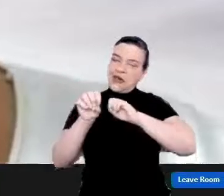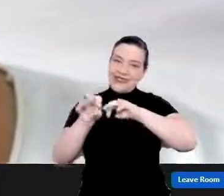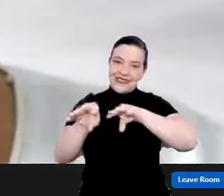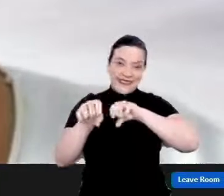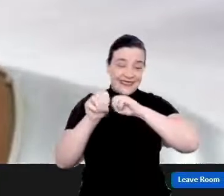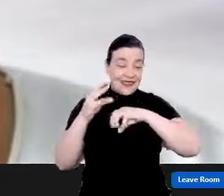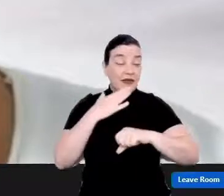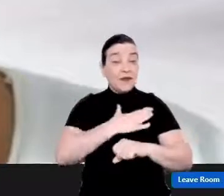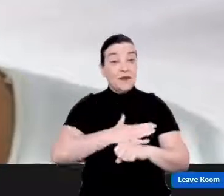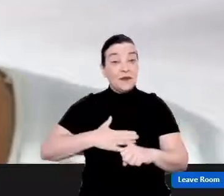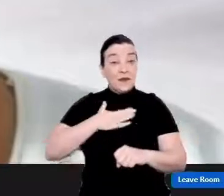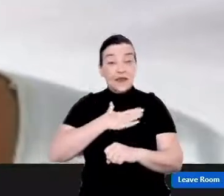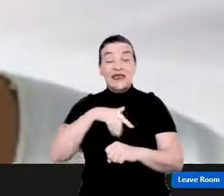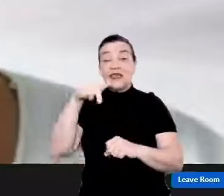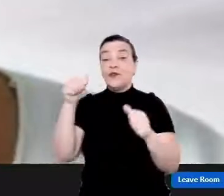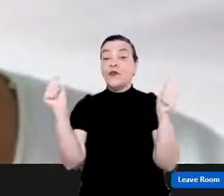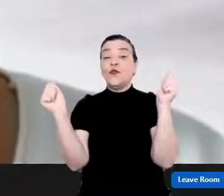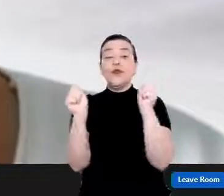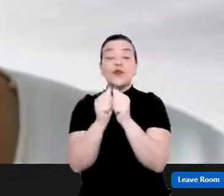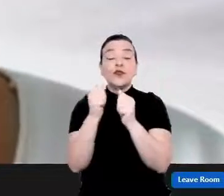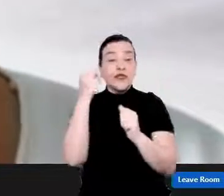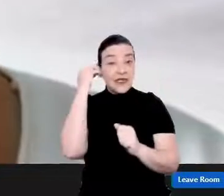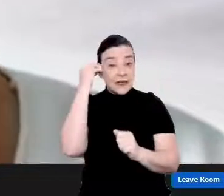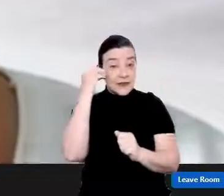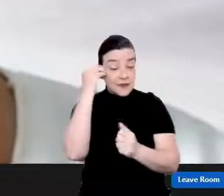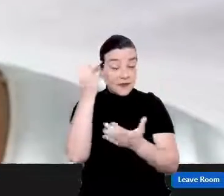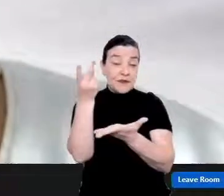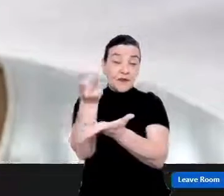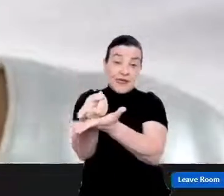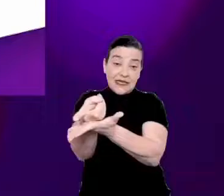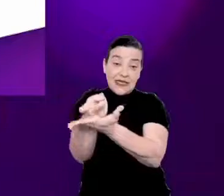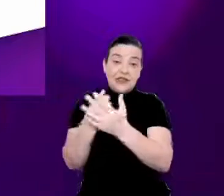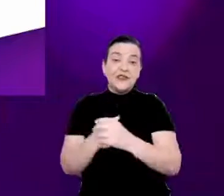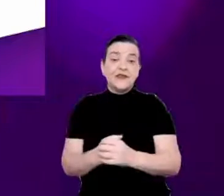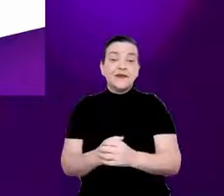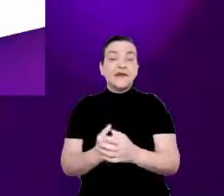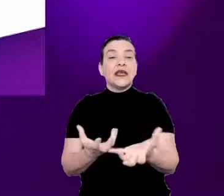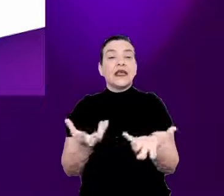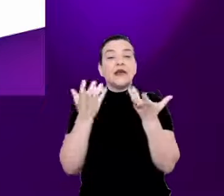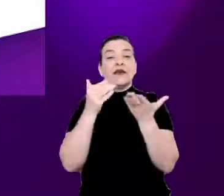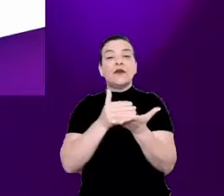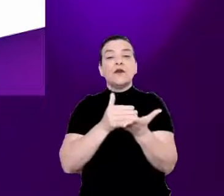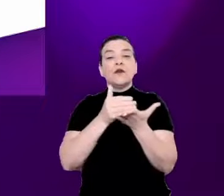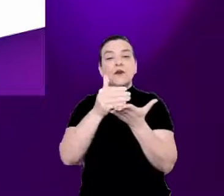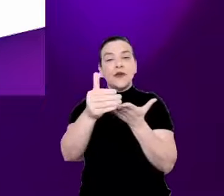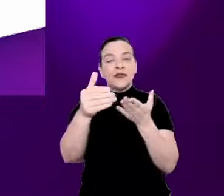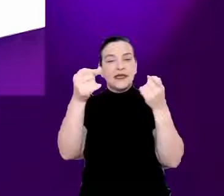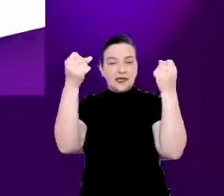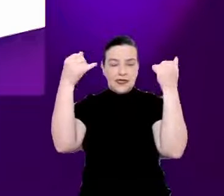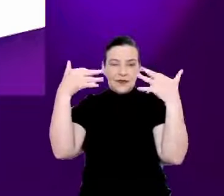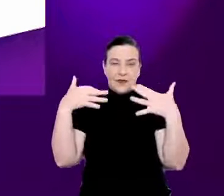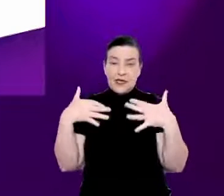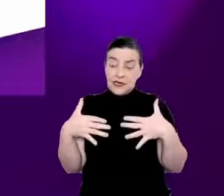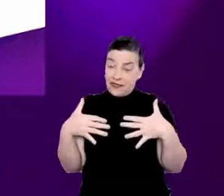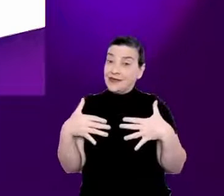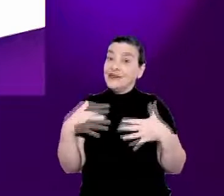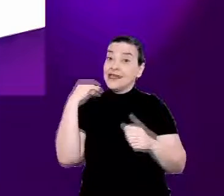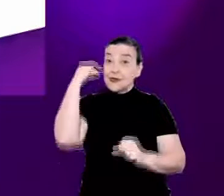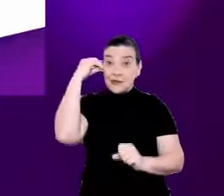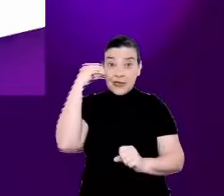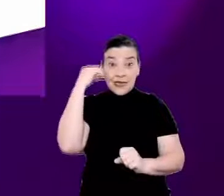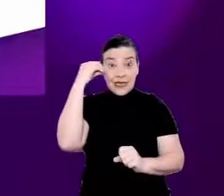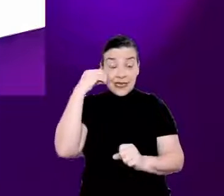estar aqui hoje falando sobre a experiência dos nossos pacientes. Então, quero começar trazendo, a nossa experiência